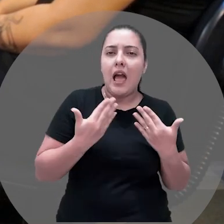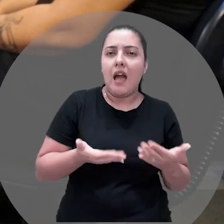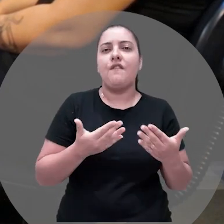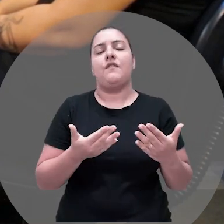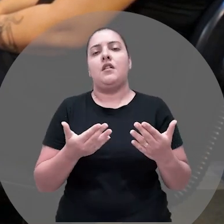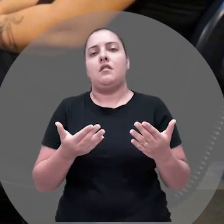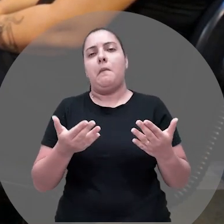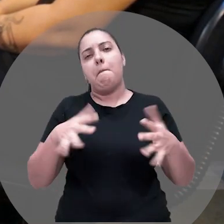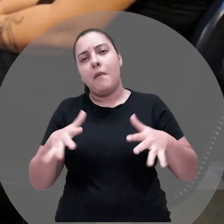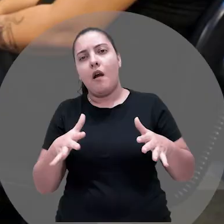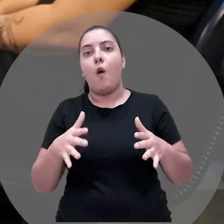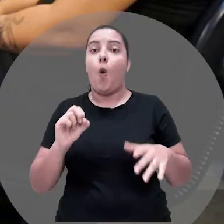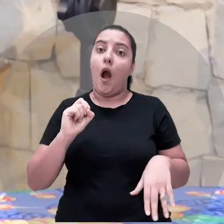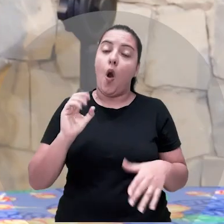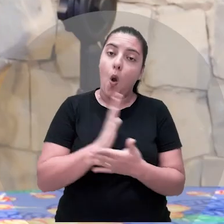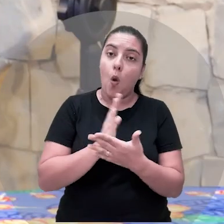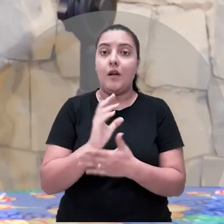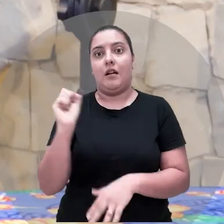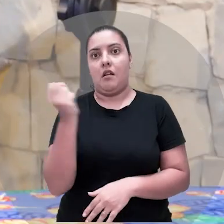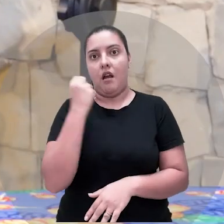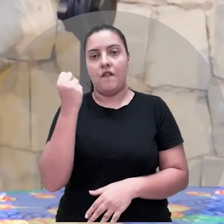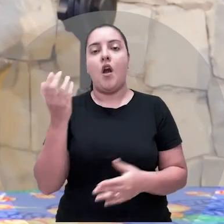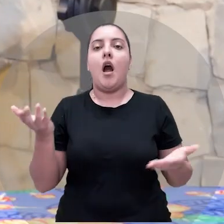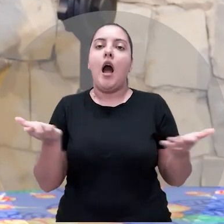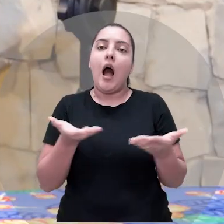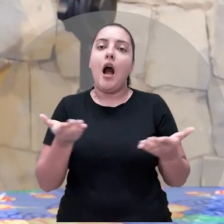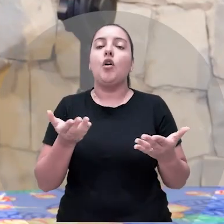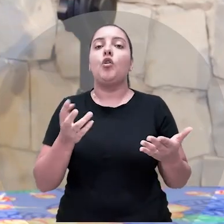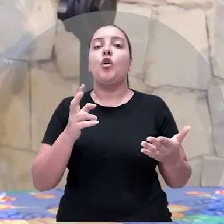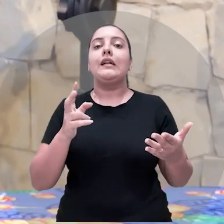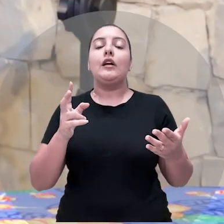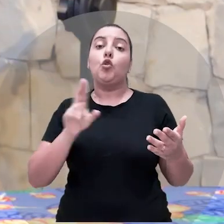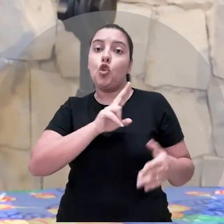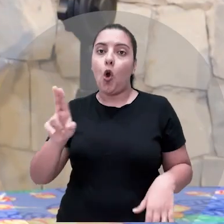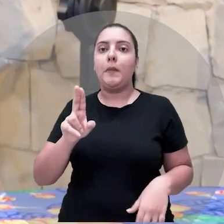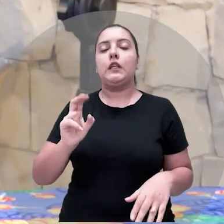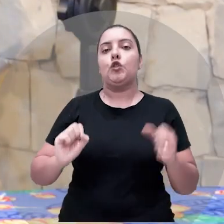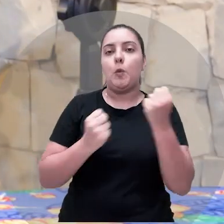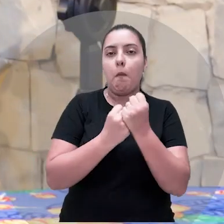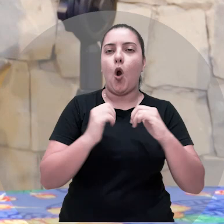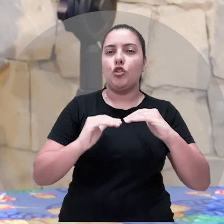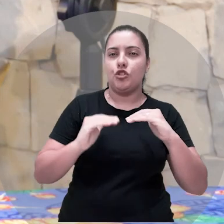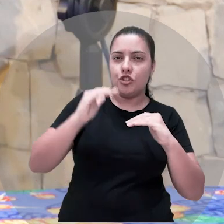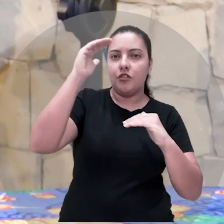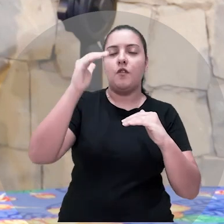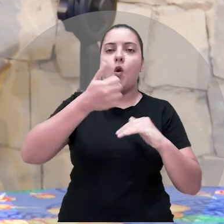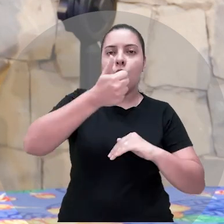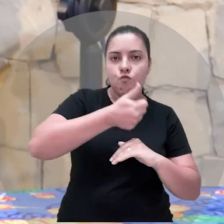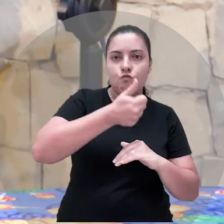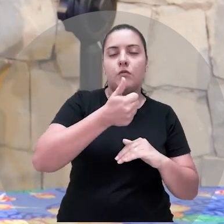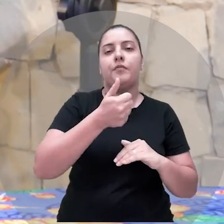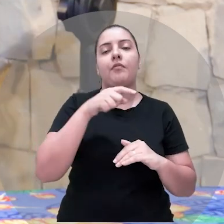chamava autismo leve moderado e autismo grave algum tempo atrás hoje em dia se chama de suporte de nível Então hoje eu tenho